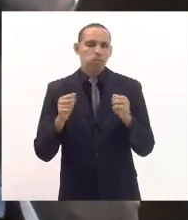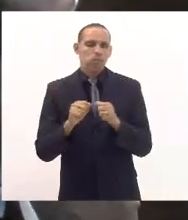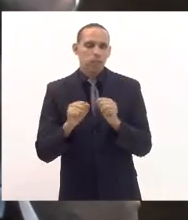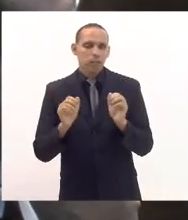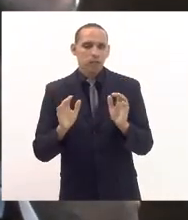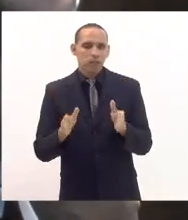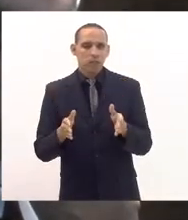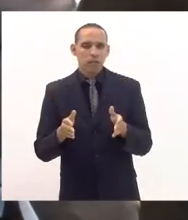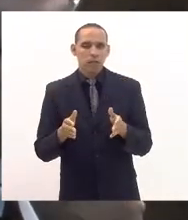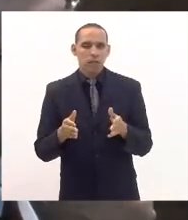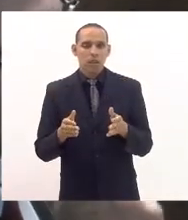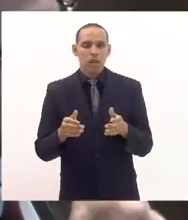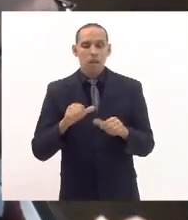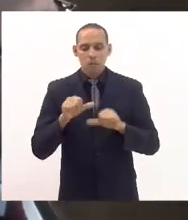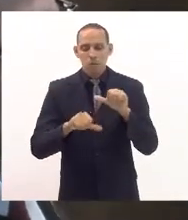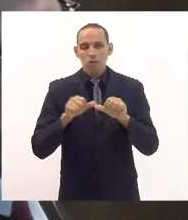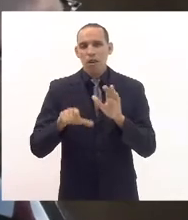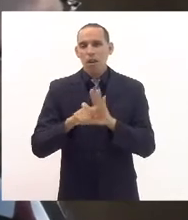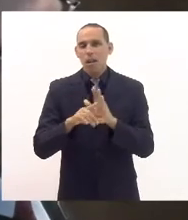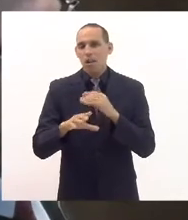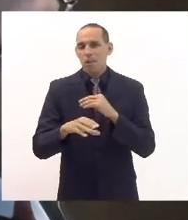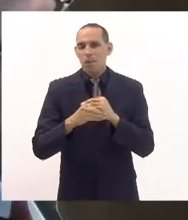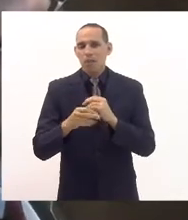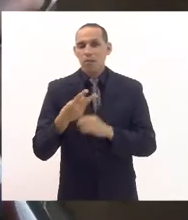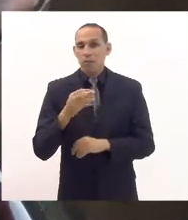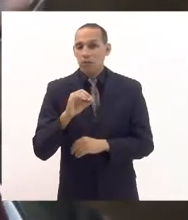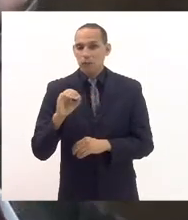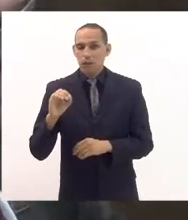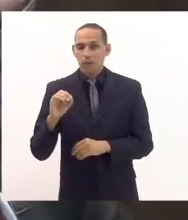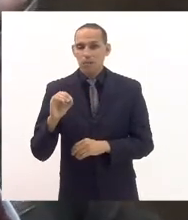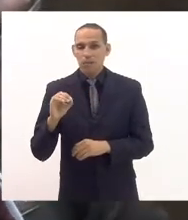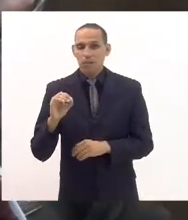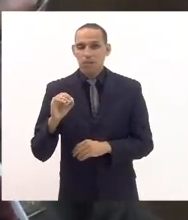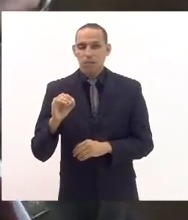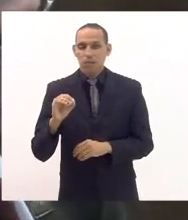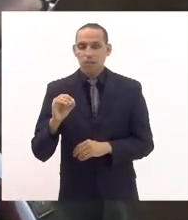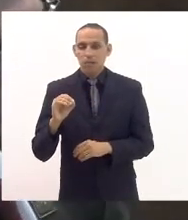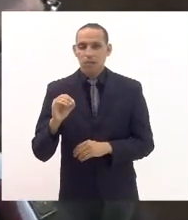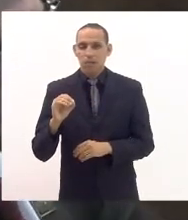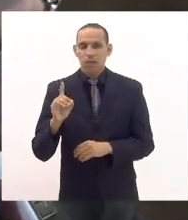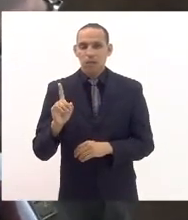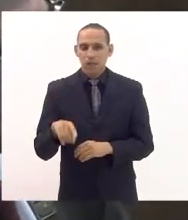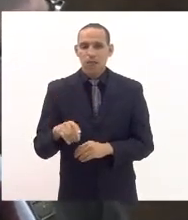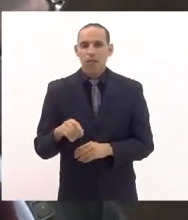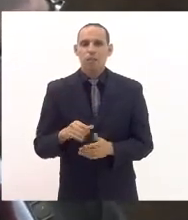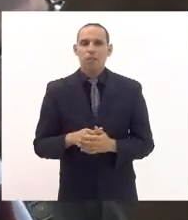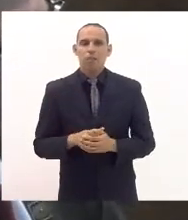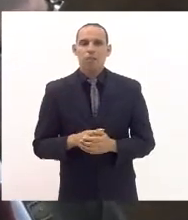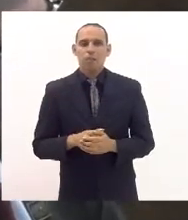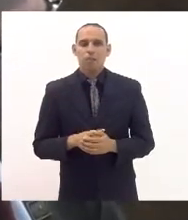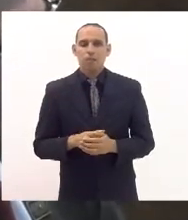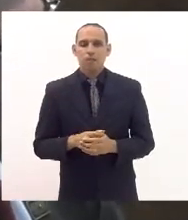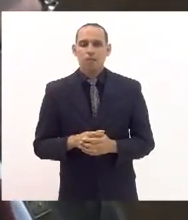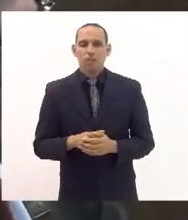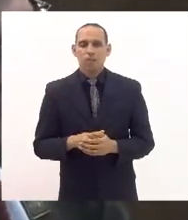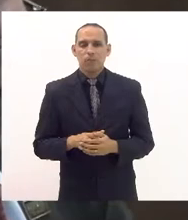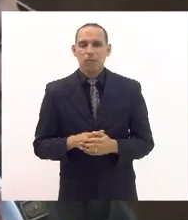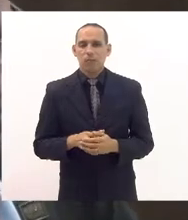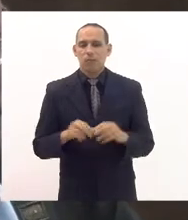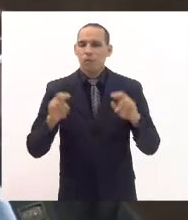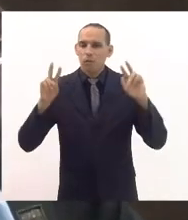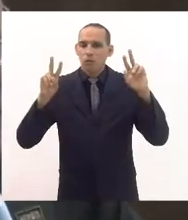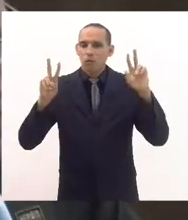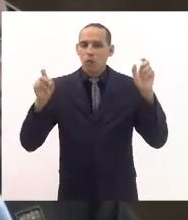da modificação da lei complementar 200 que é a questão